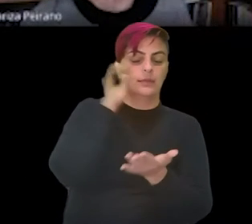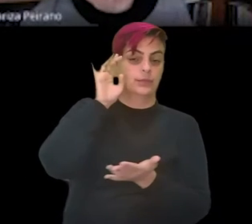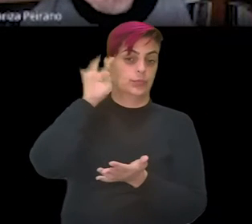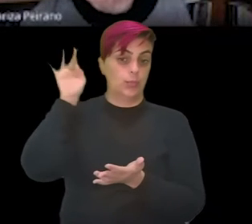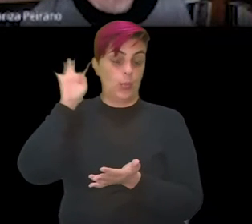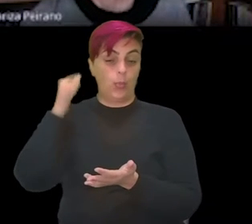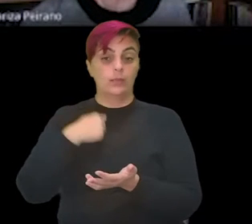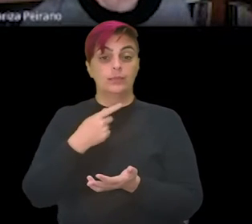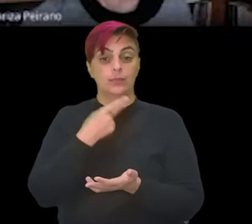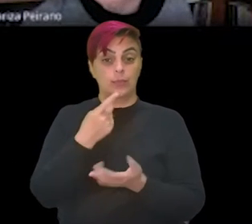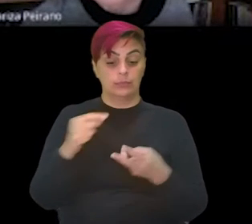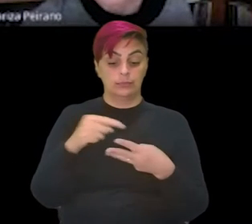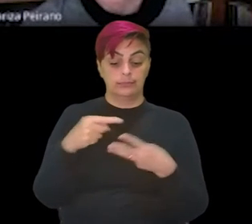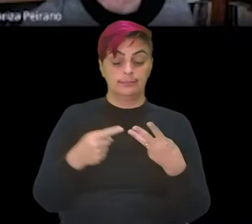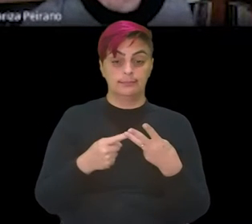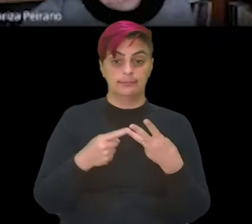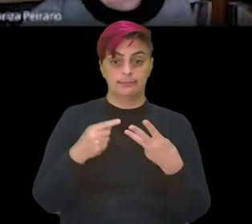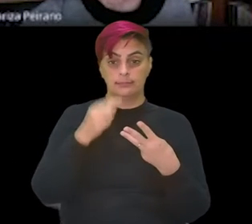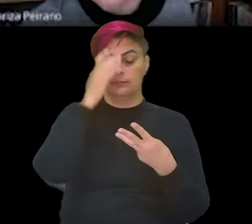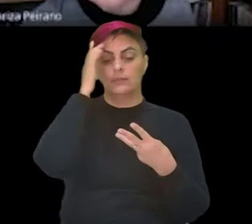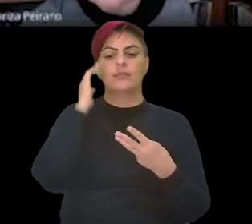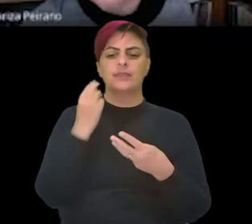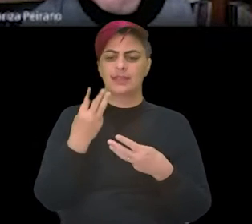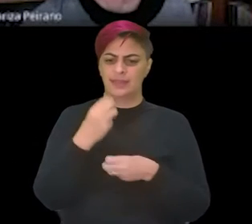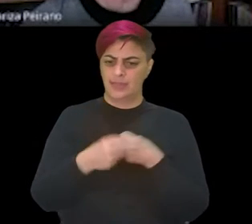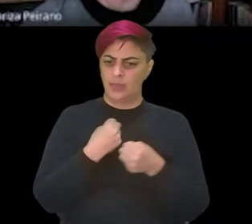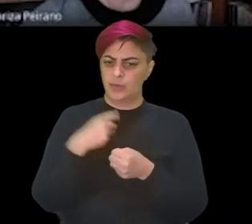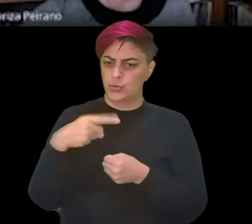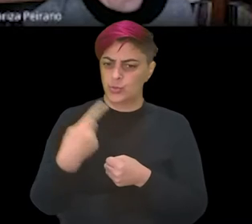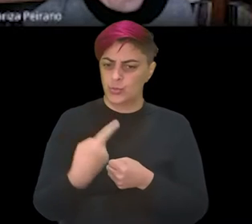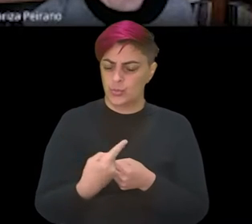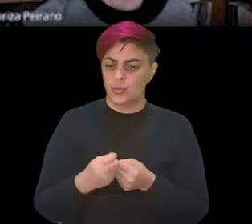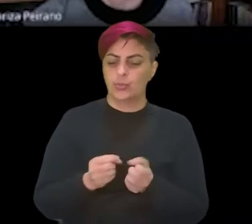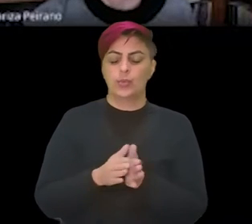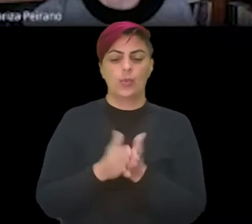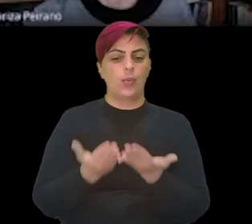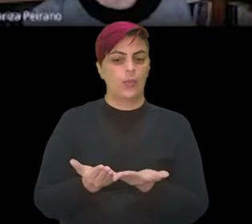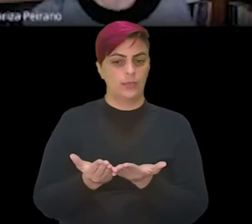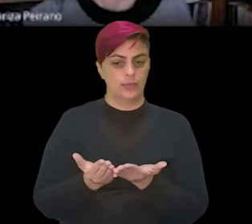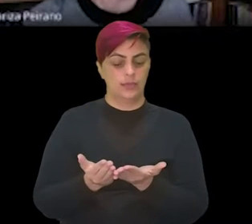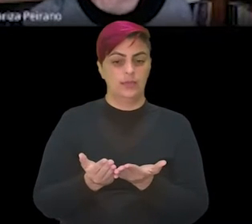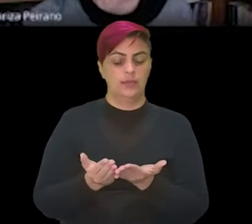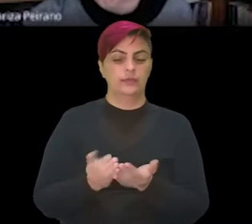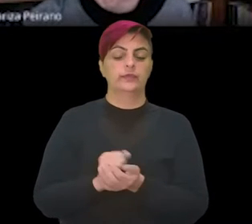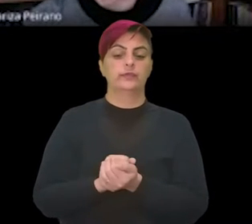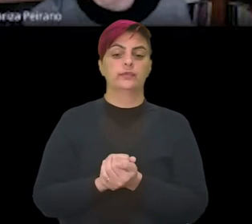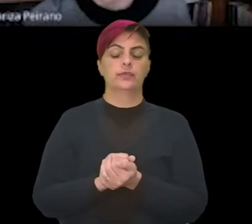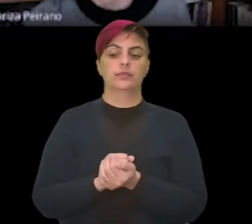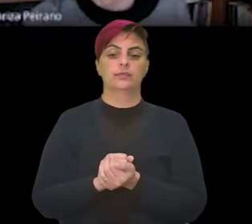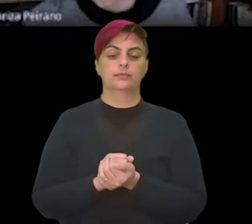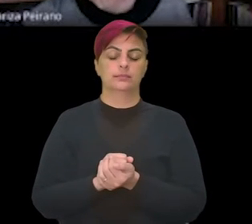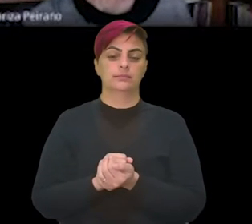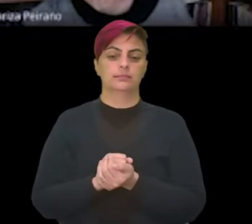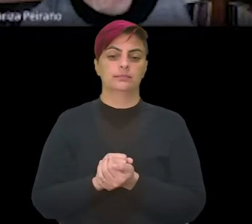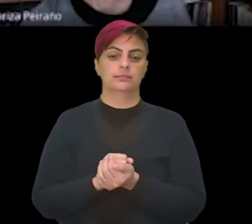teóricos. Eu cito três. 3 anos após a publicação de Argonautas, em 1925,